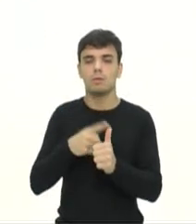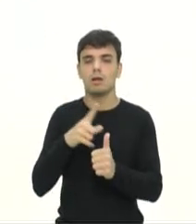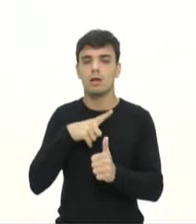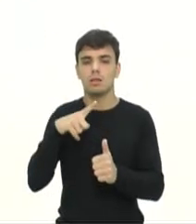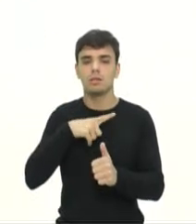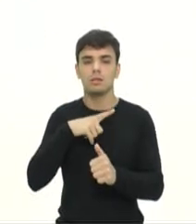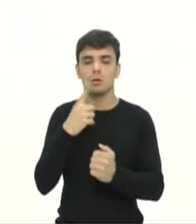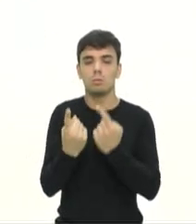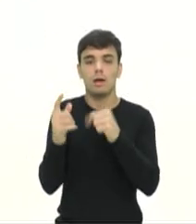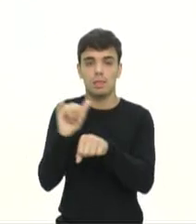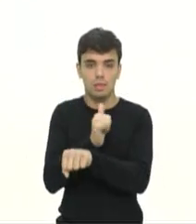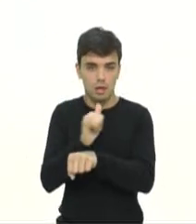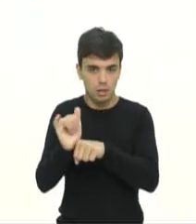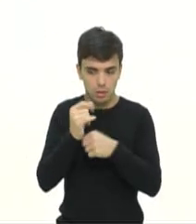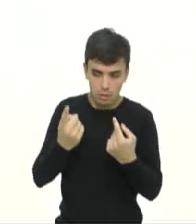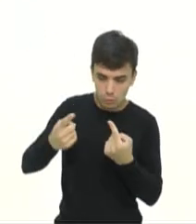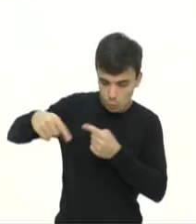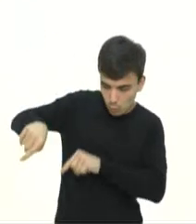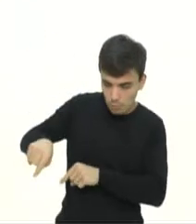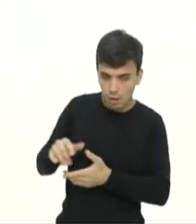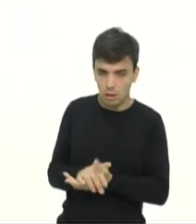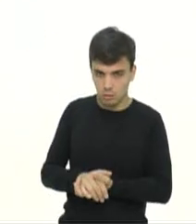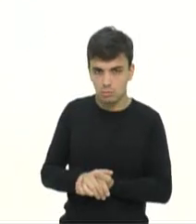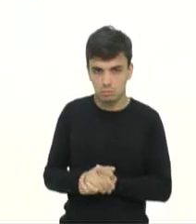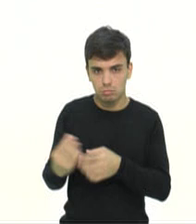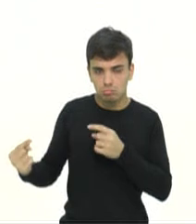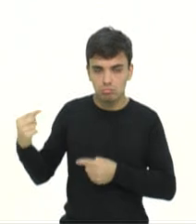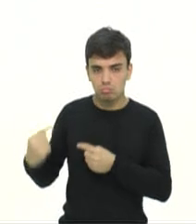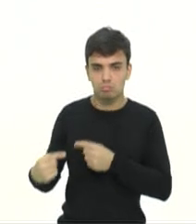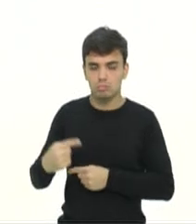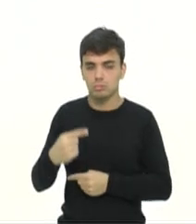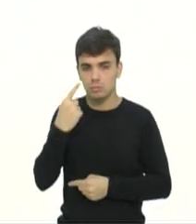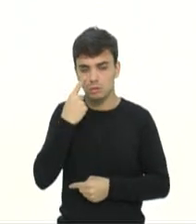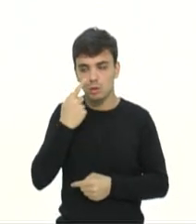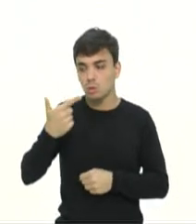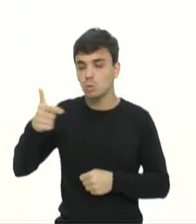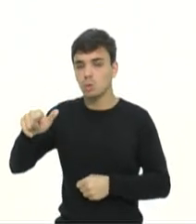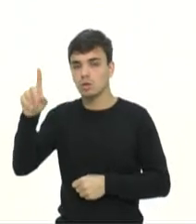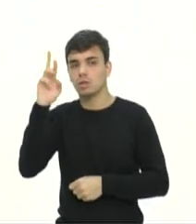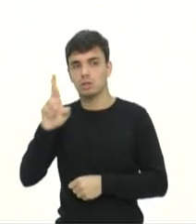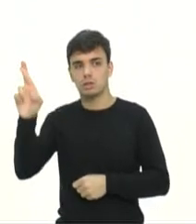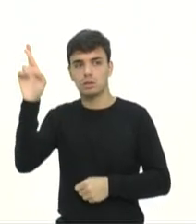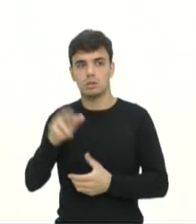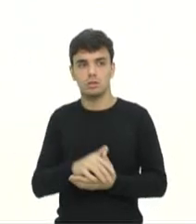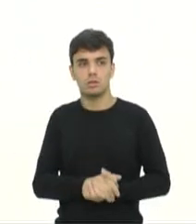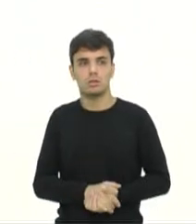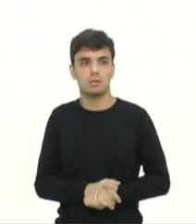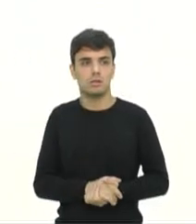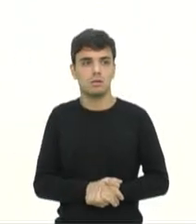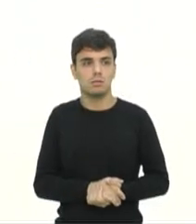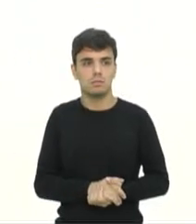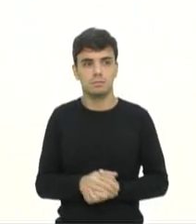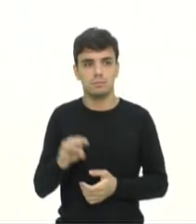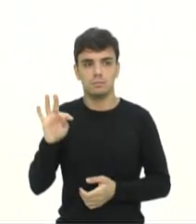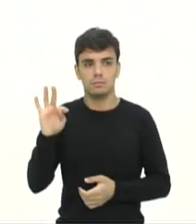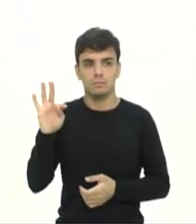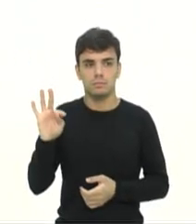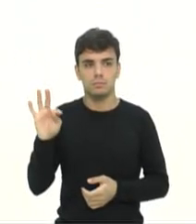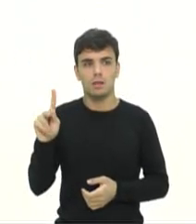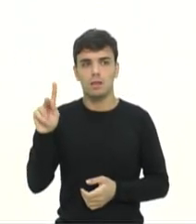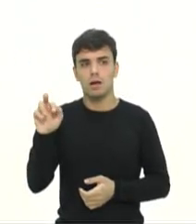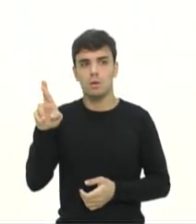de técnicas de combate. E os mestres Peixin Takahara e Kanga Sakawa